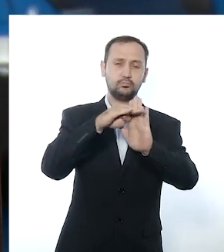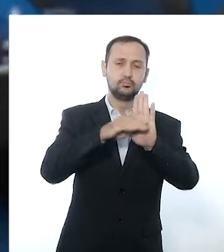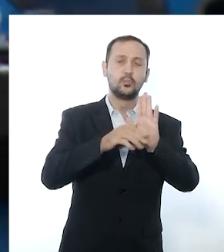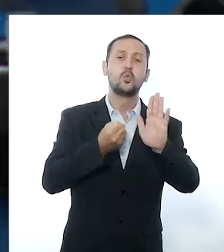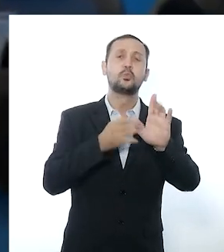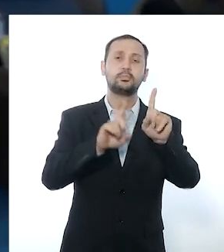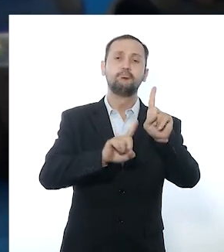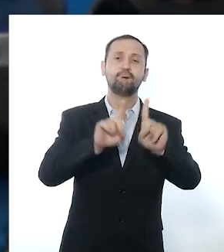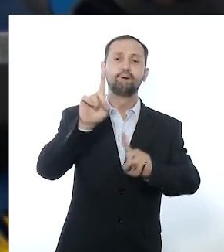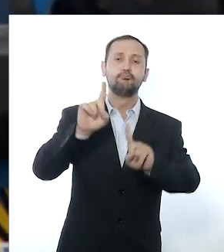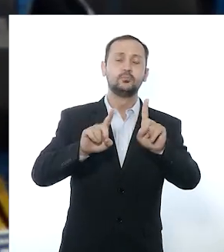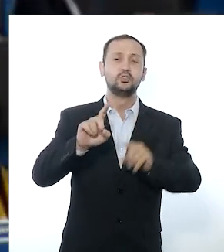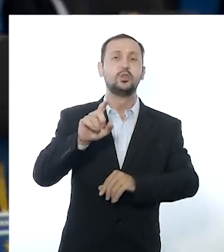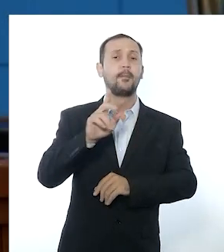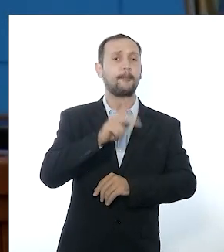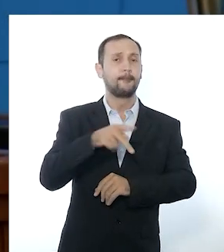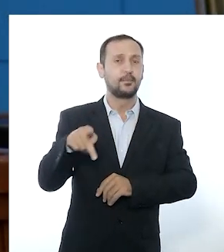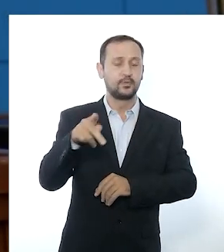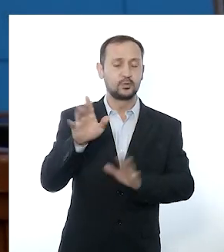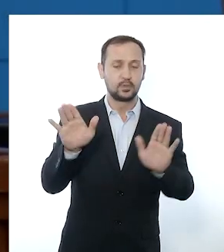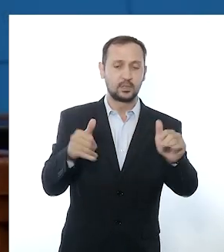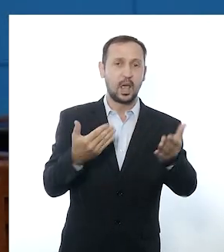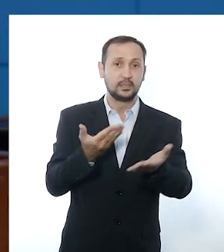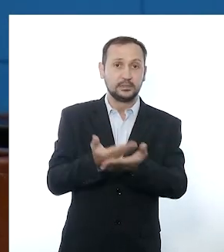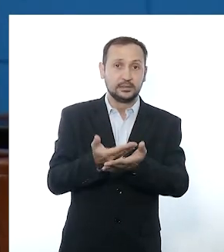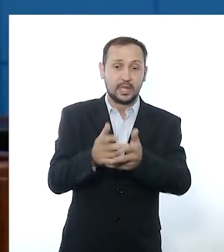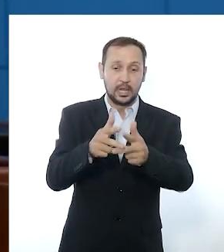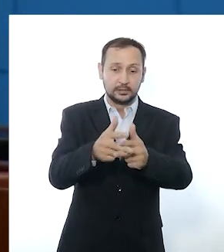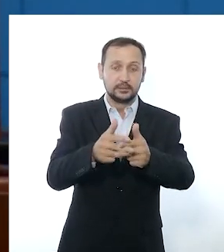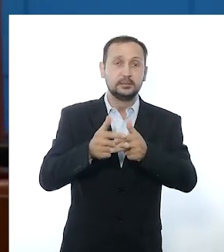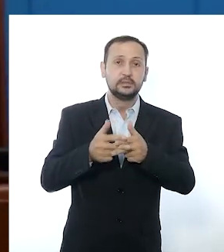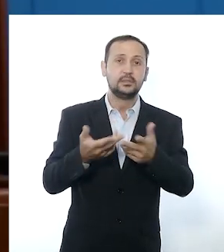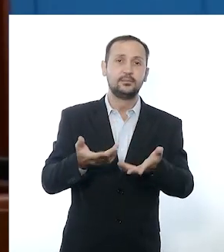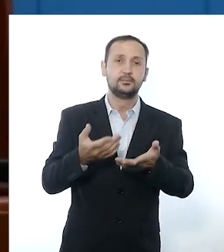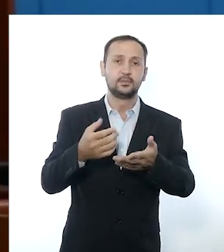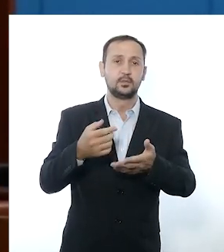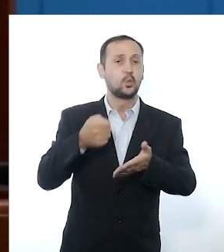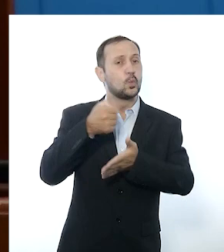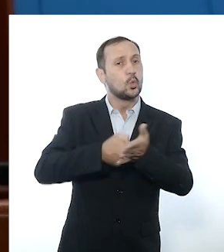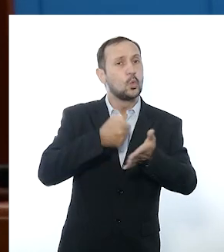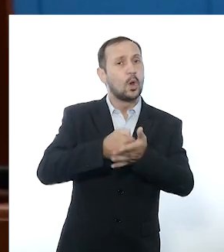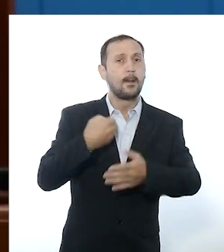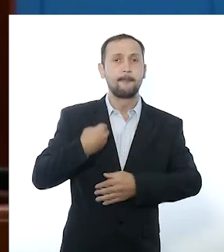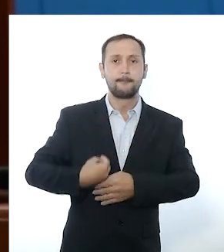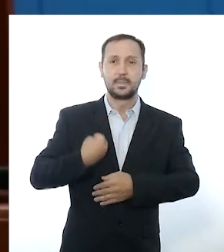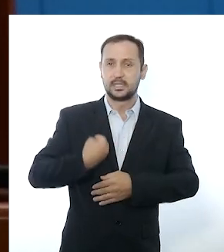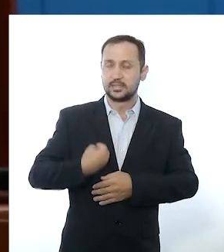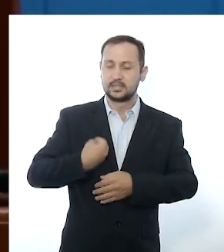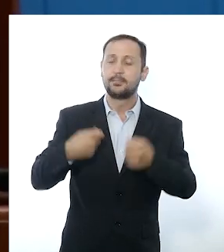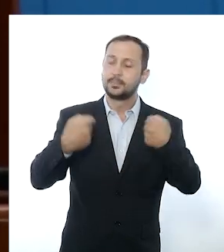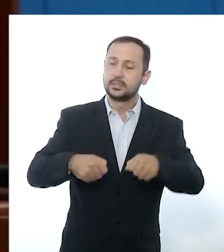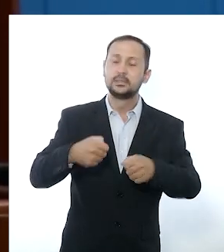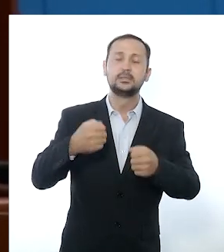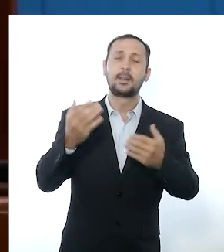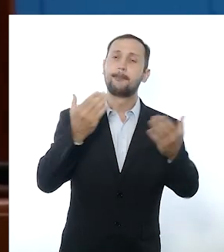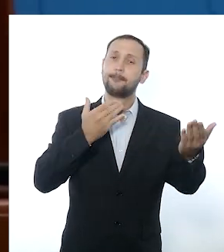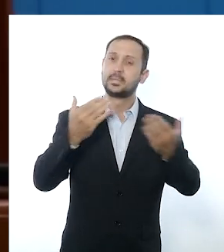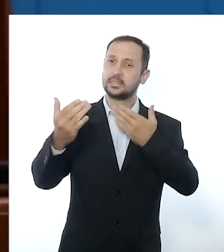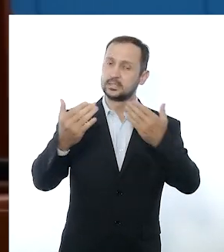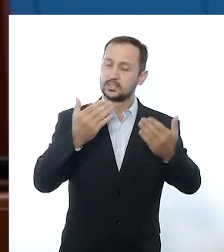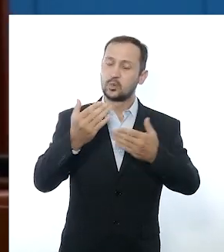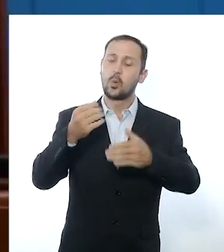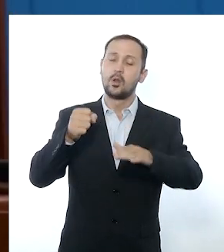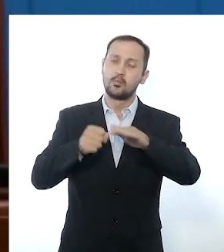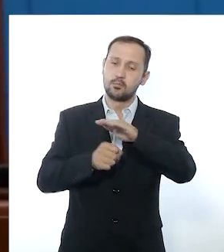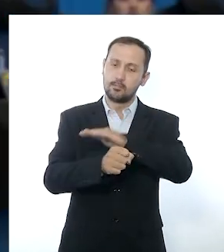de professores da sala de aula. O parlamentar voltou a defender a presença de psicólogos e assistentes